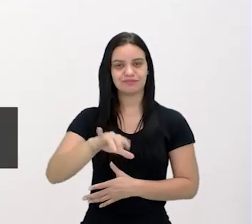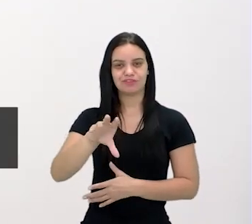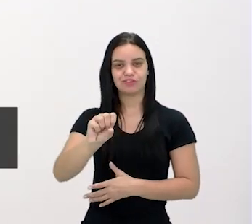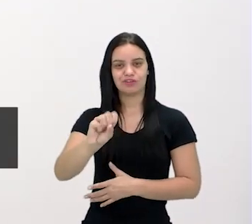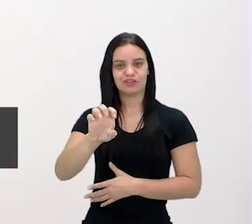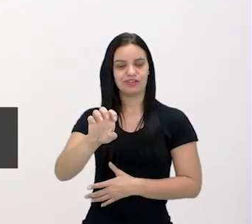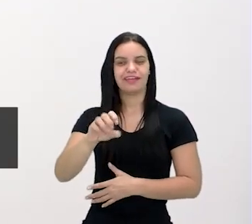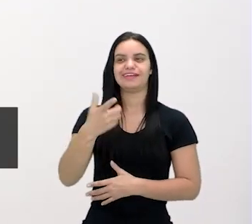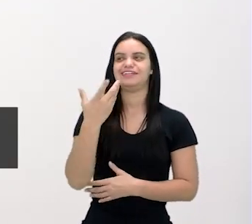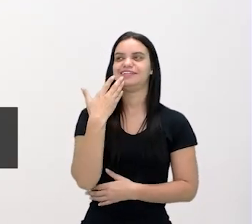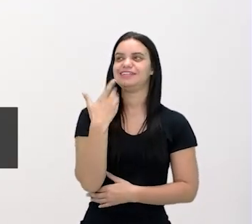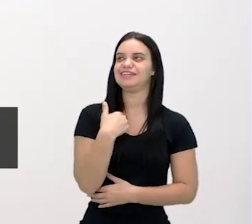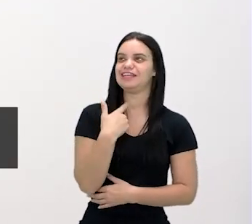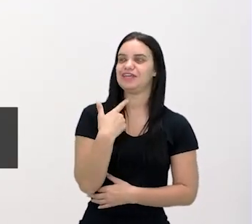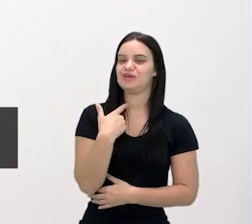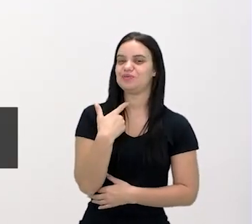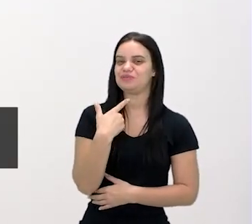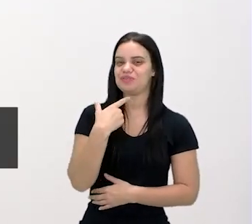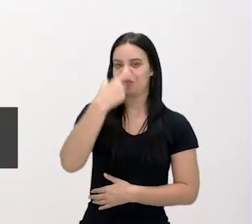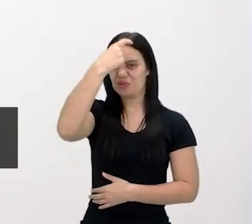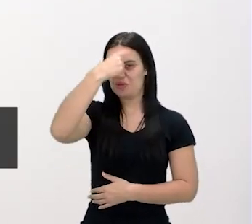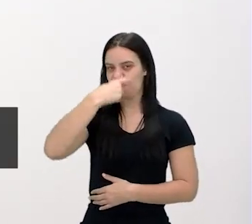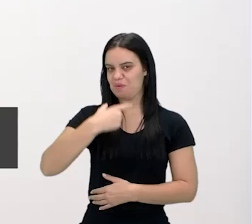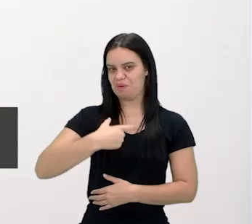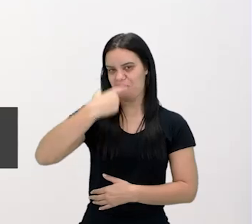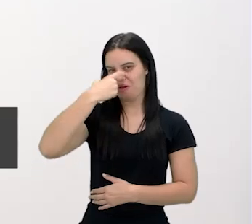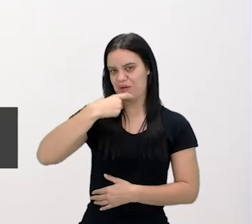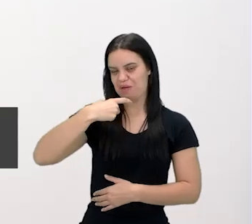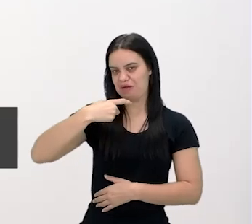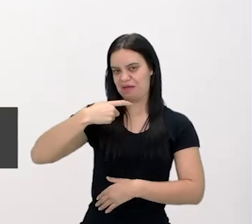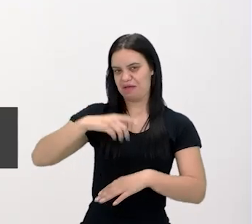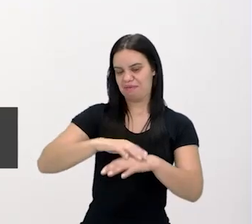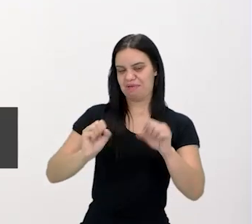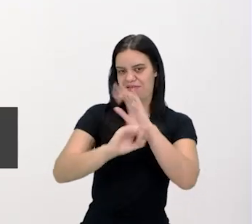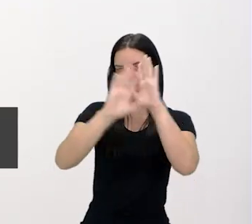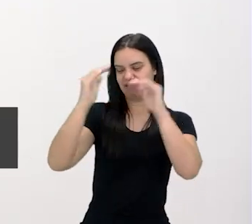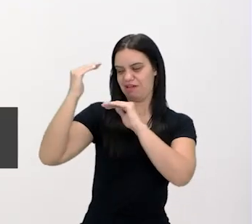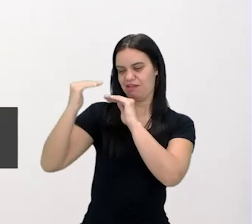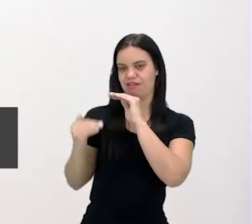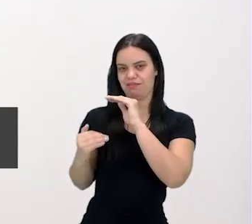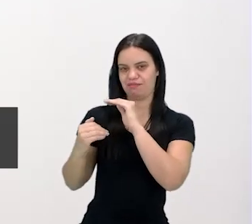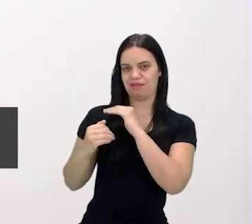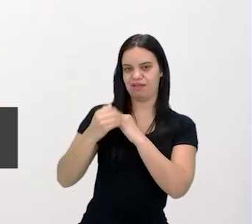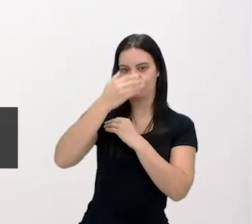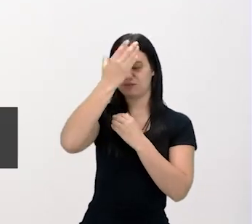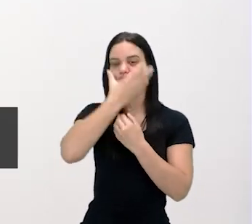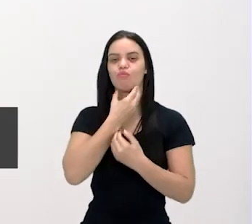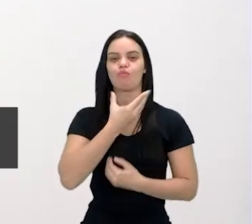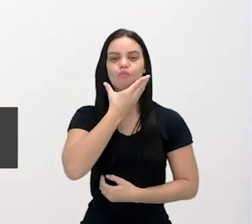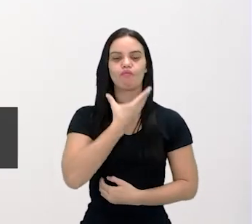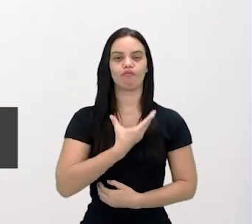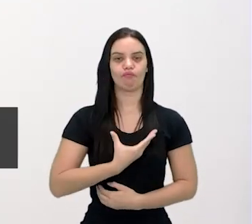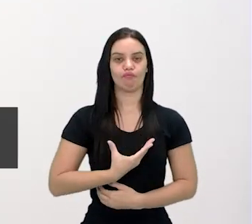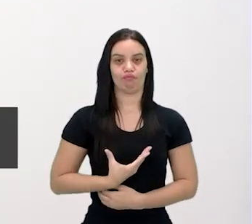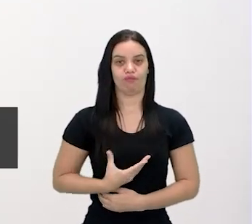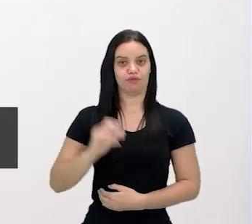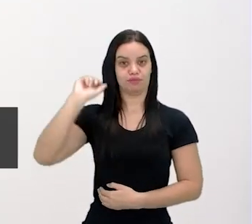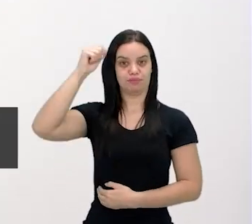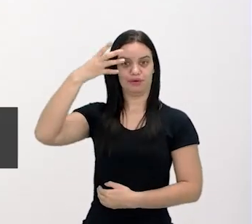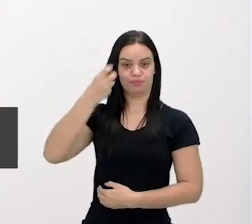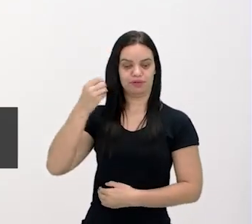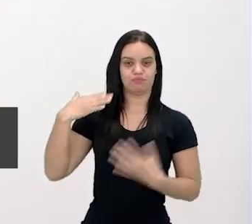Alencar. Eu sou um homem branco, estatura baixa, uso óculos, tenho barbas longas e grisalhas, estou com